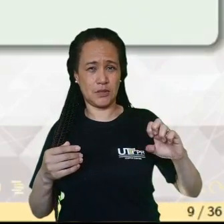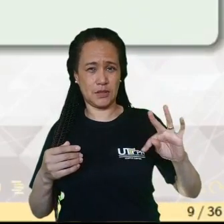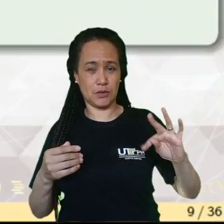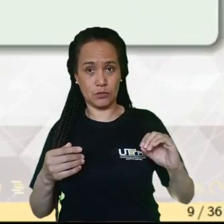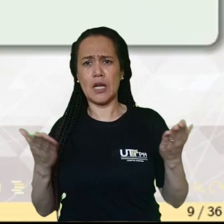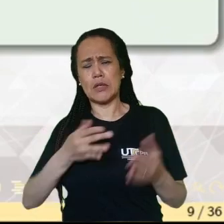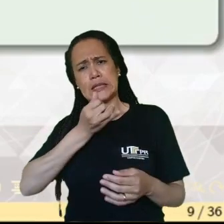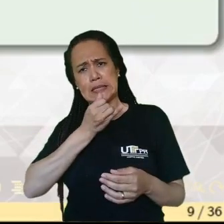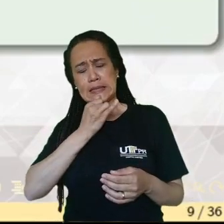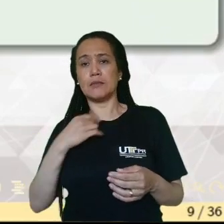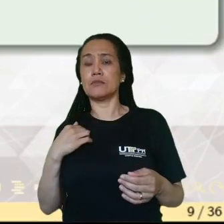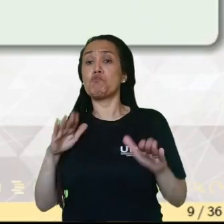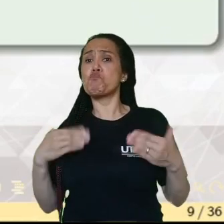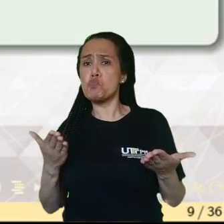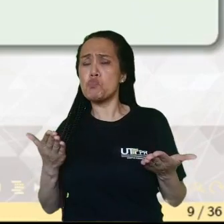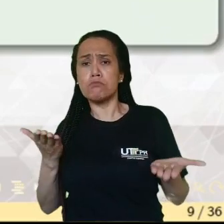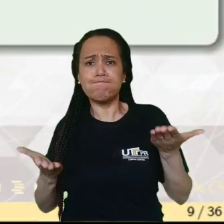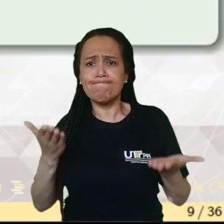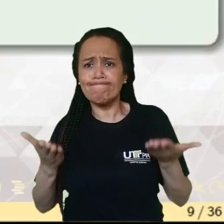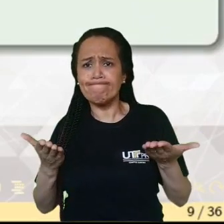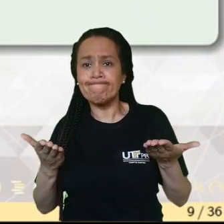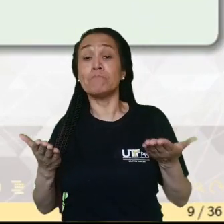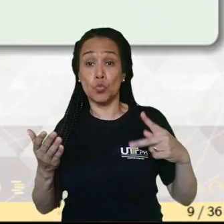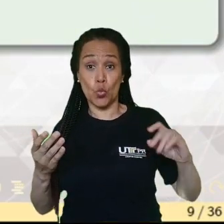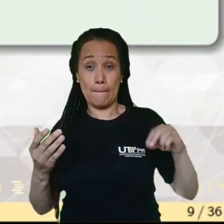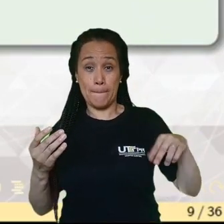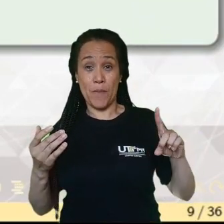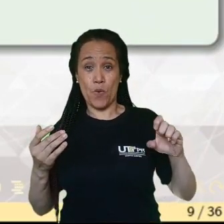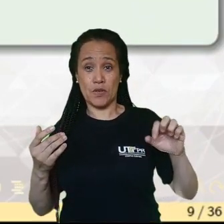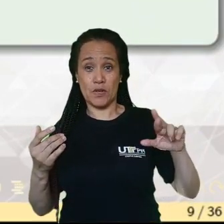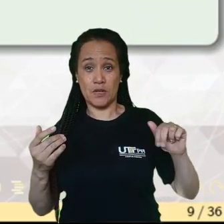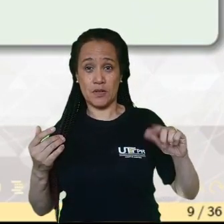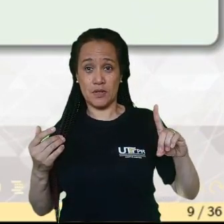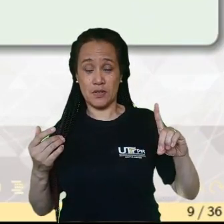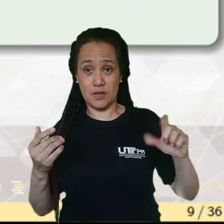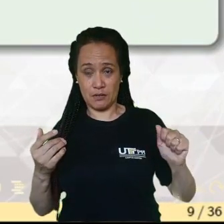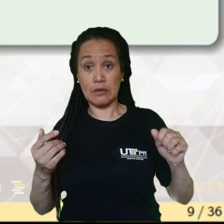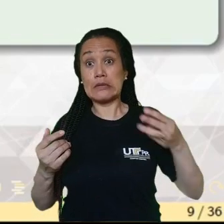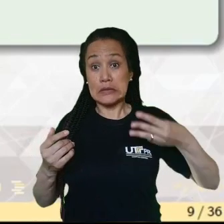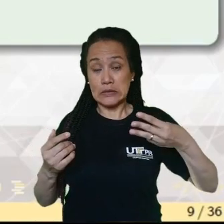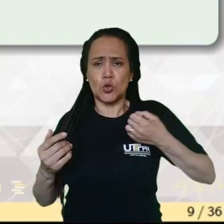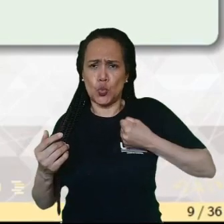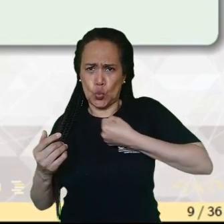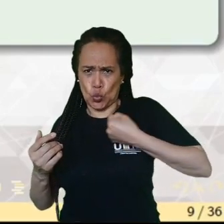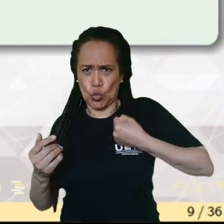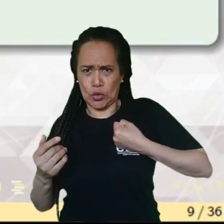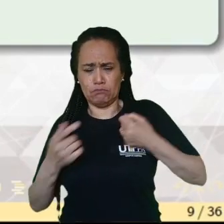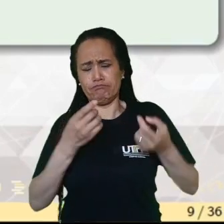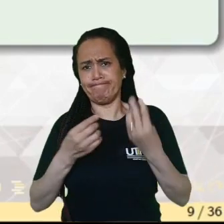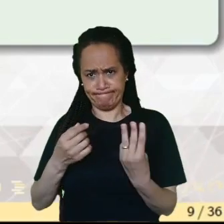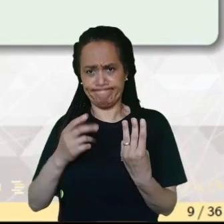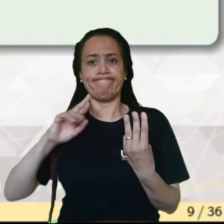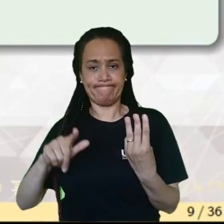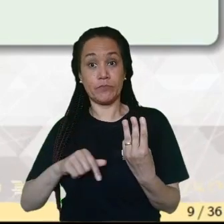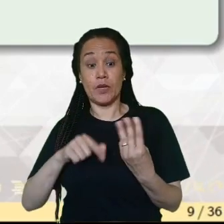exemplo, encontre a média ponderada para calcular a média de 3 provas com pesos diferentes. Isso é o básico do dia a dia. Suponha que o